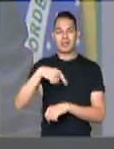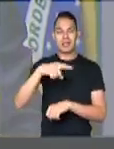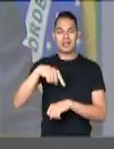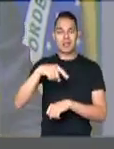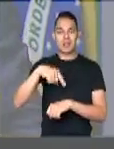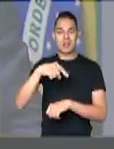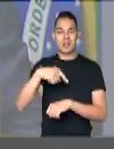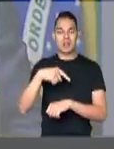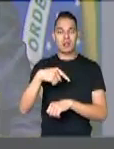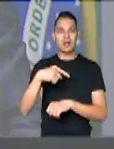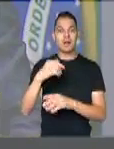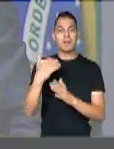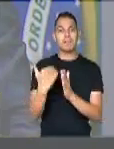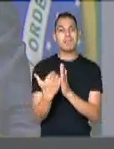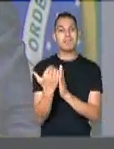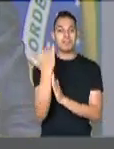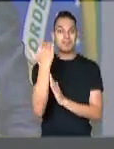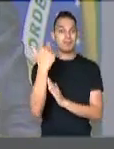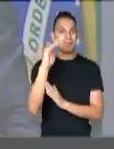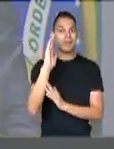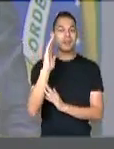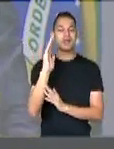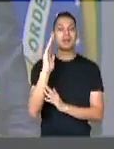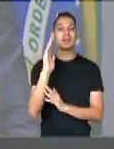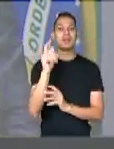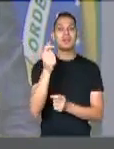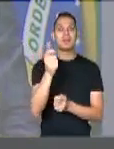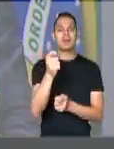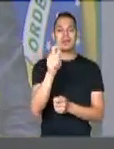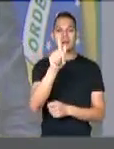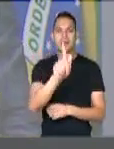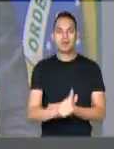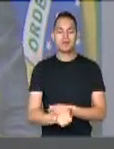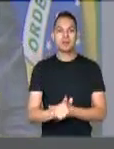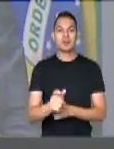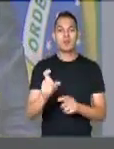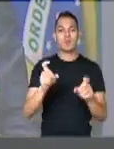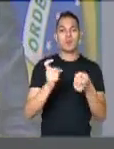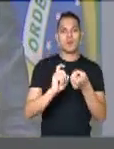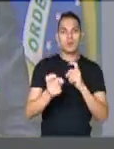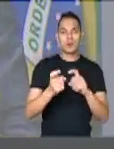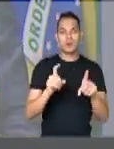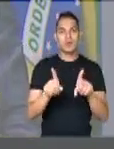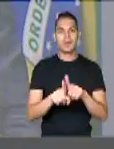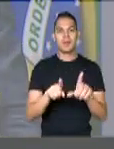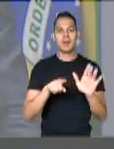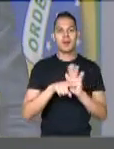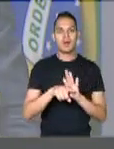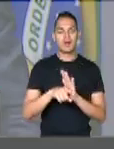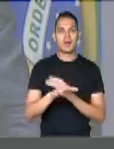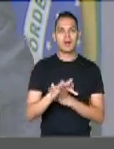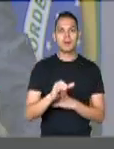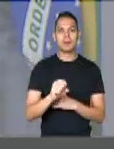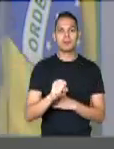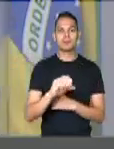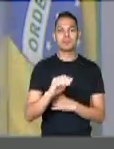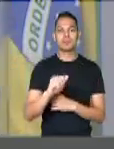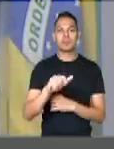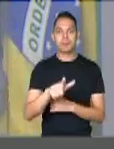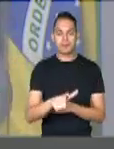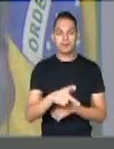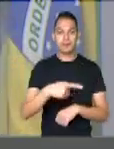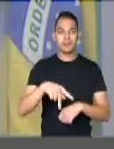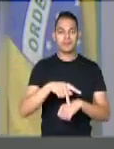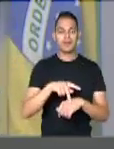isso, que são utilizadas para a gestão administrativa e fiscal das empresas e passa a fazer parte do rol